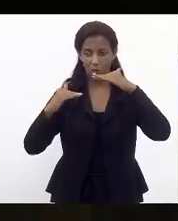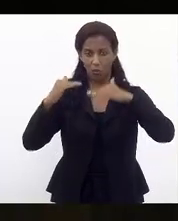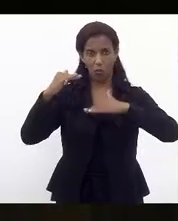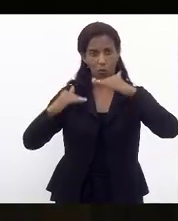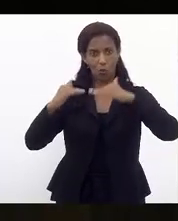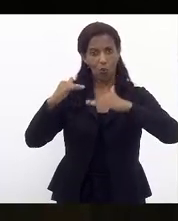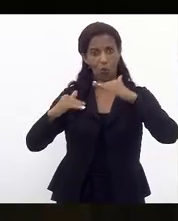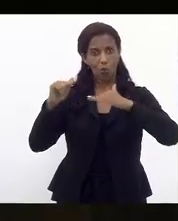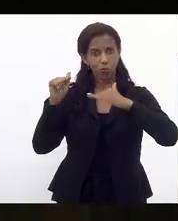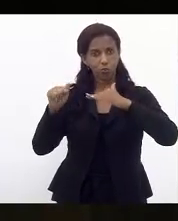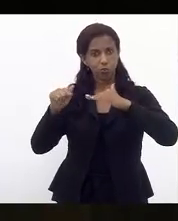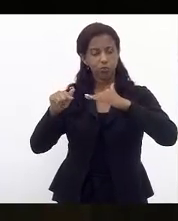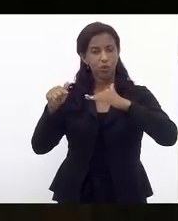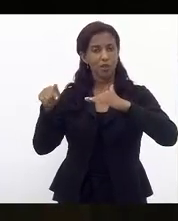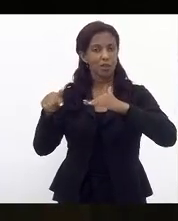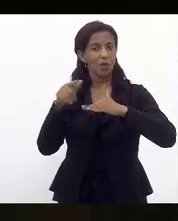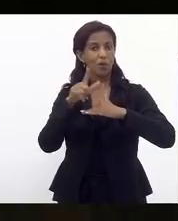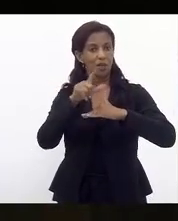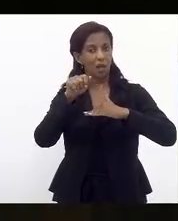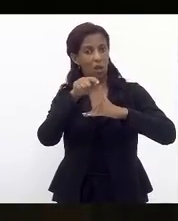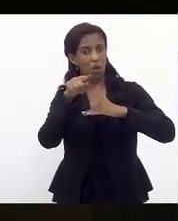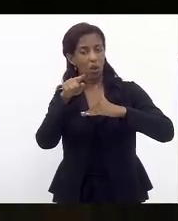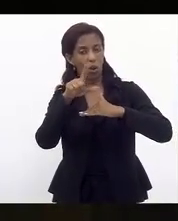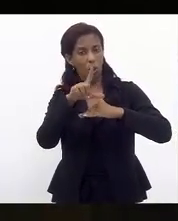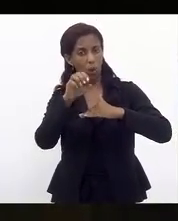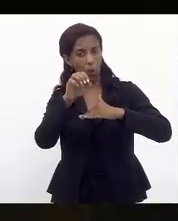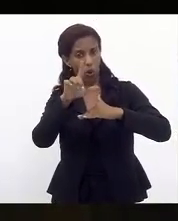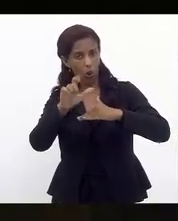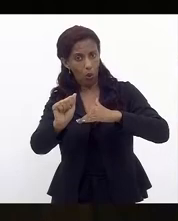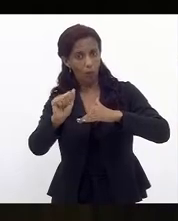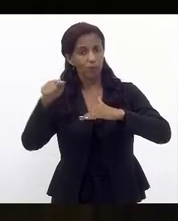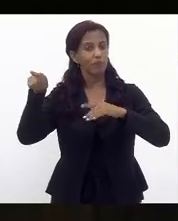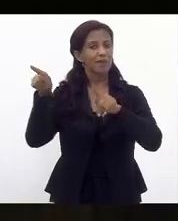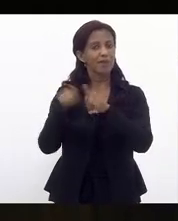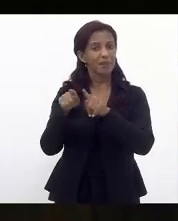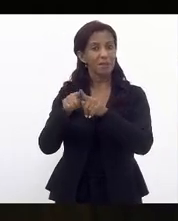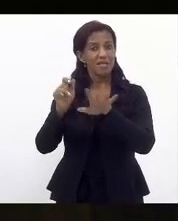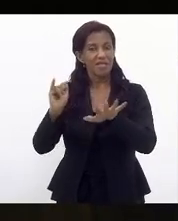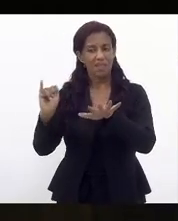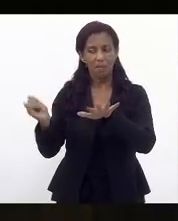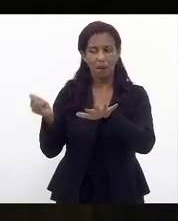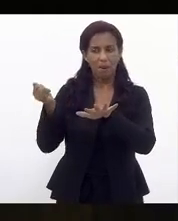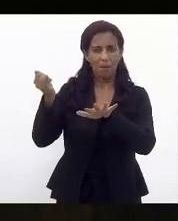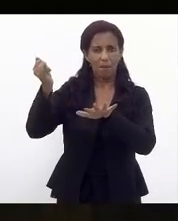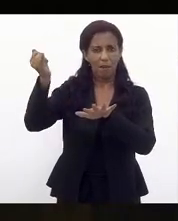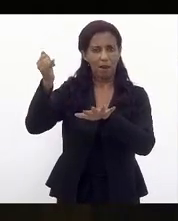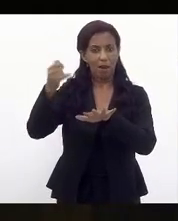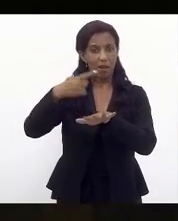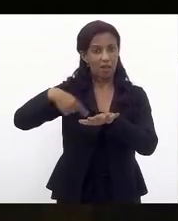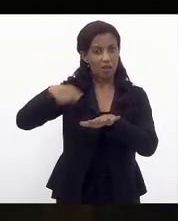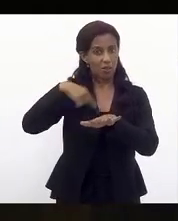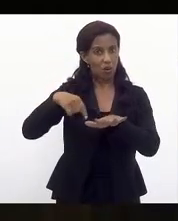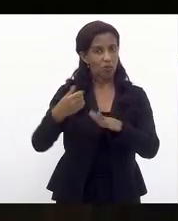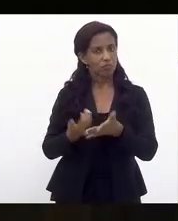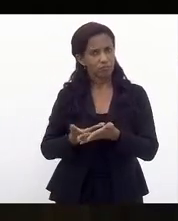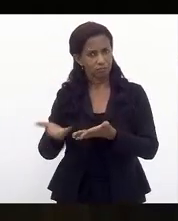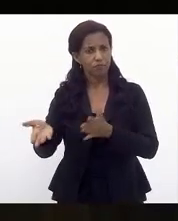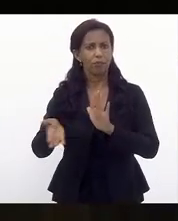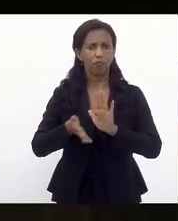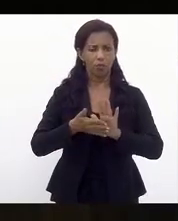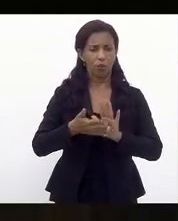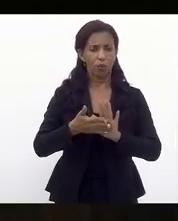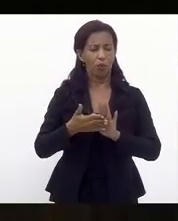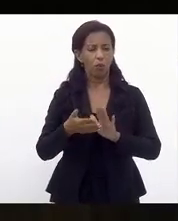equilíbrio que então na pílula também se tente o equilíbrio da receita corrente líquida aumenta e nós encaminhamos uma proposta